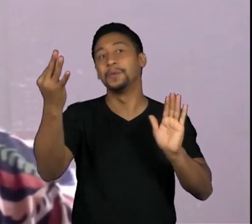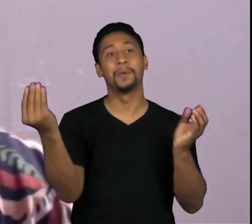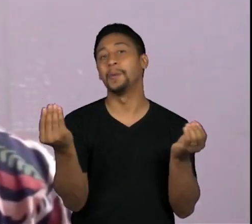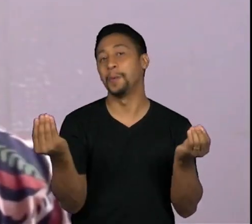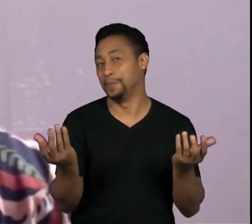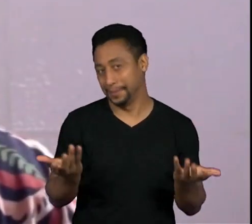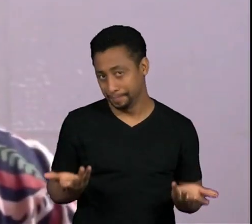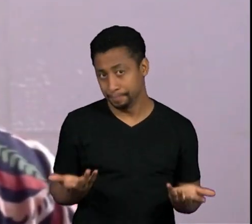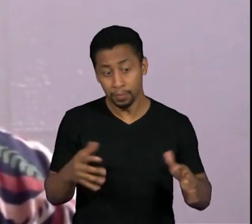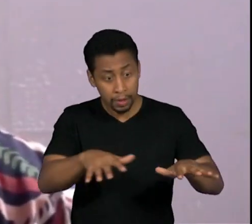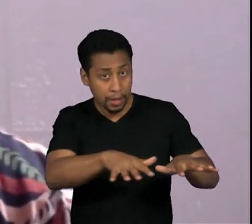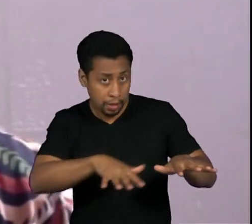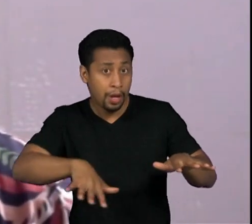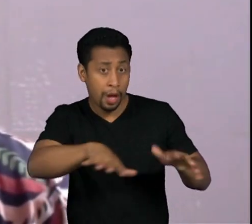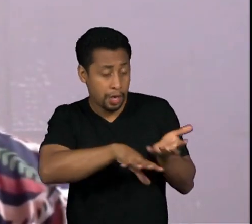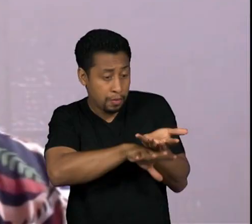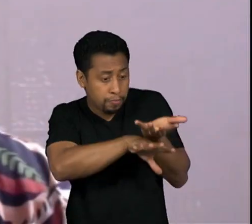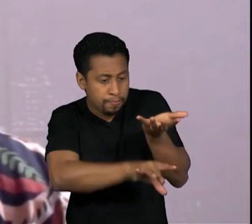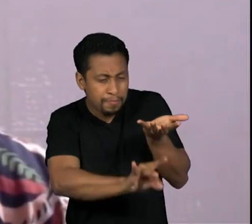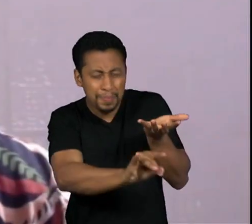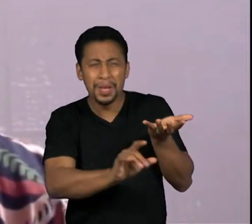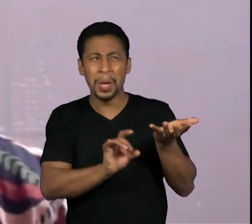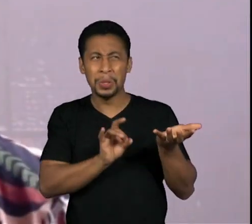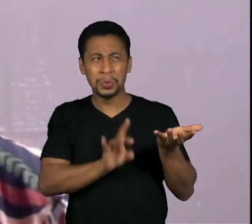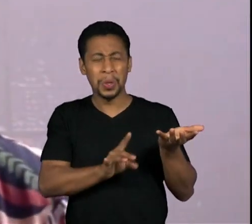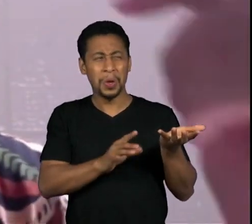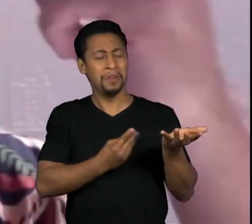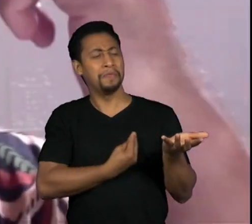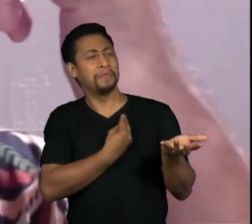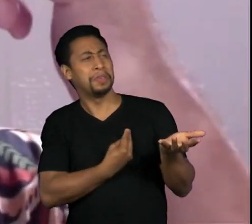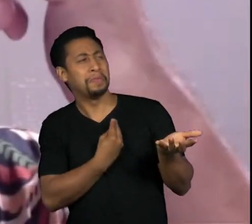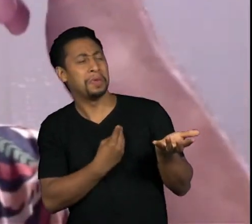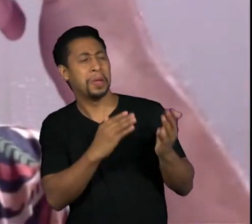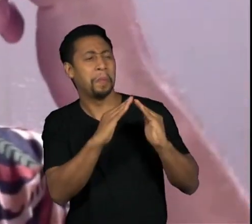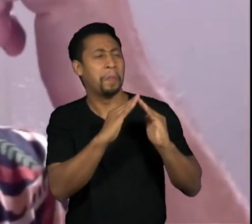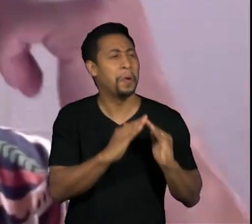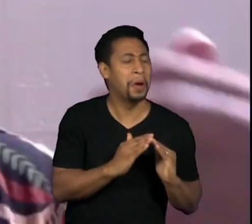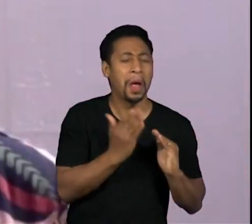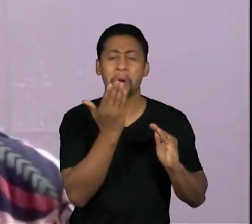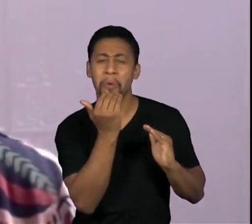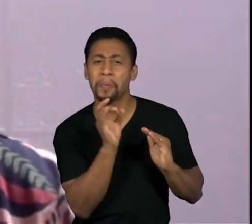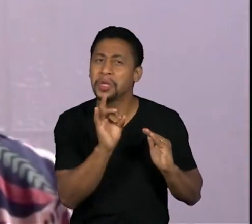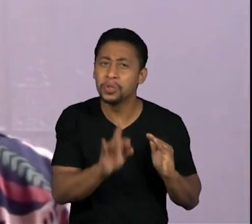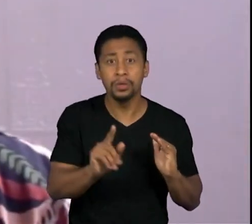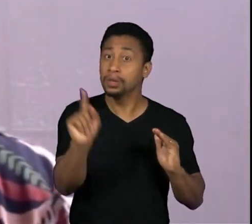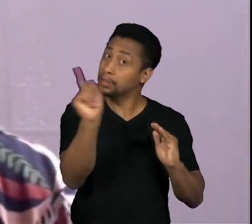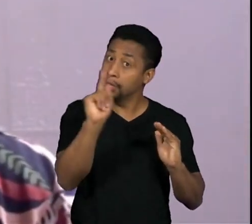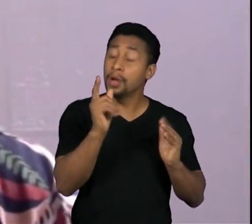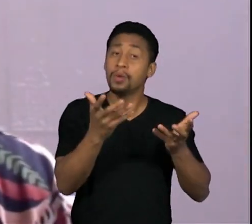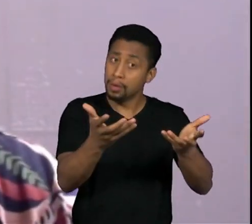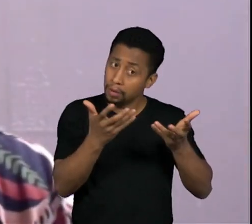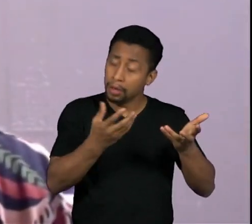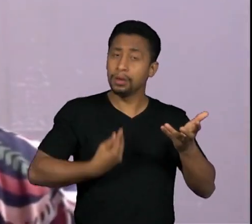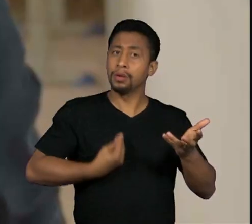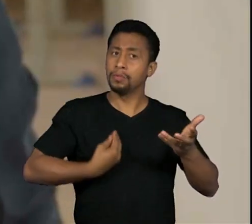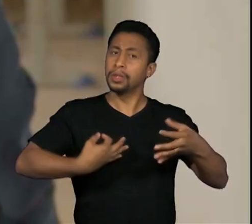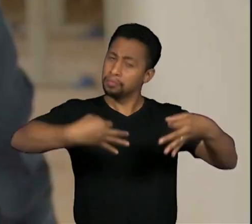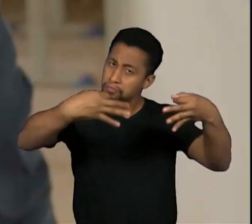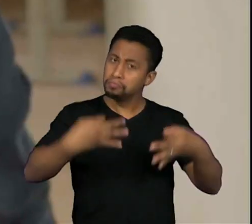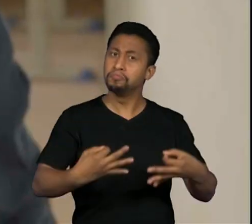olhem para esse lugar não como um espaço de sobrevivência, mas como um meio potente de construção de uma vida digna,